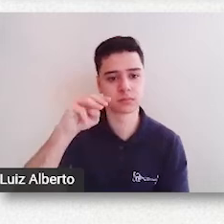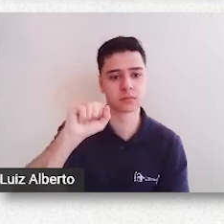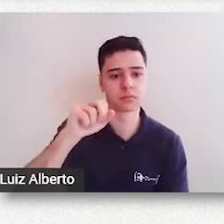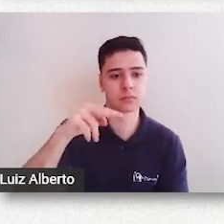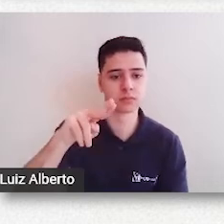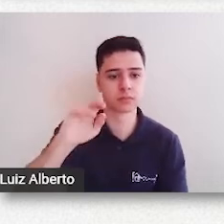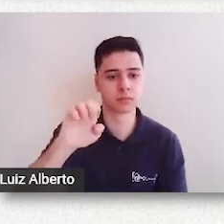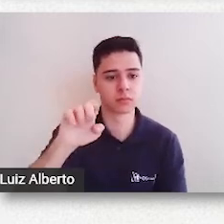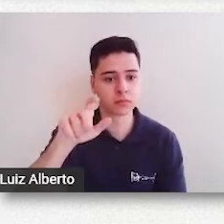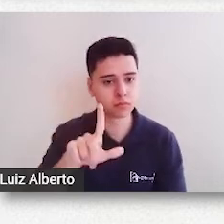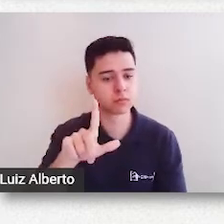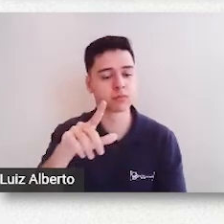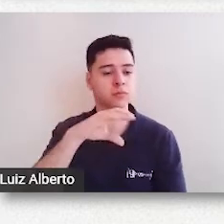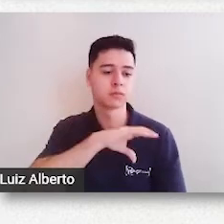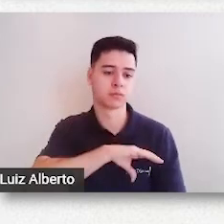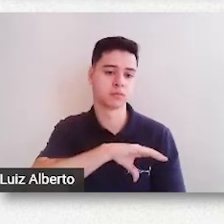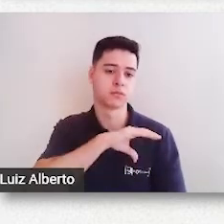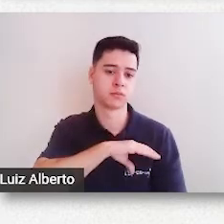lá, né, está